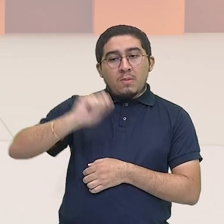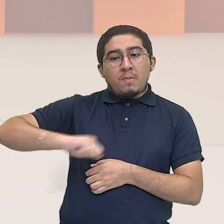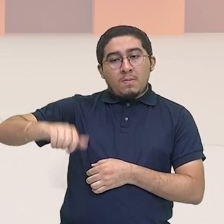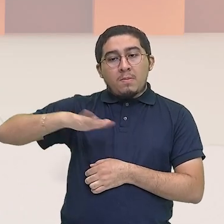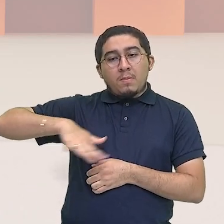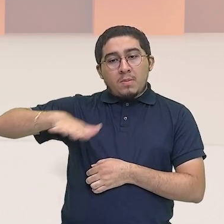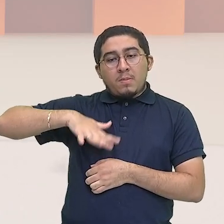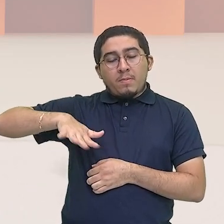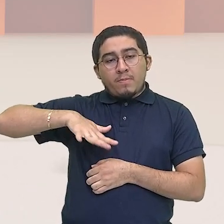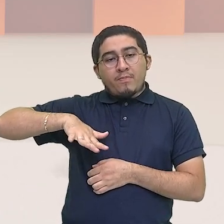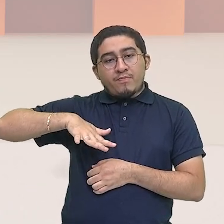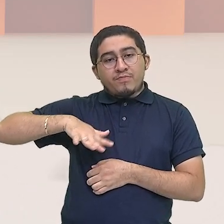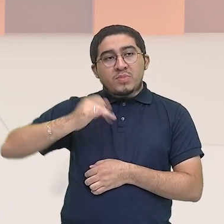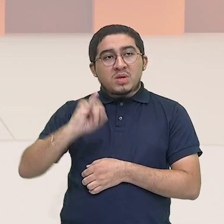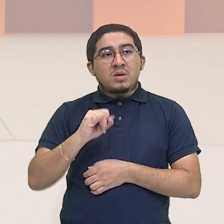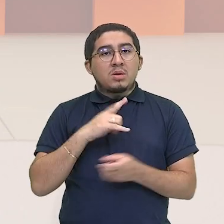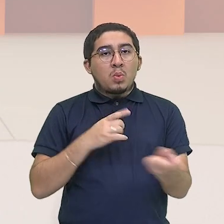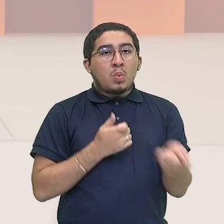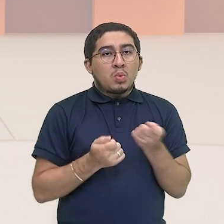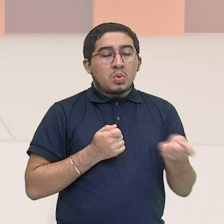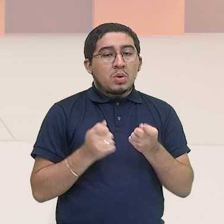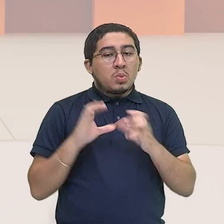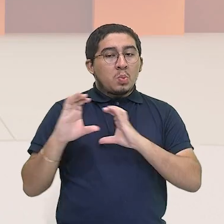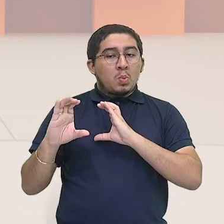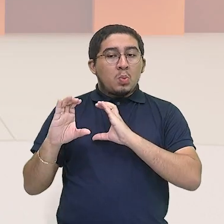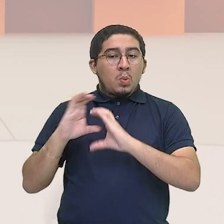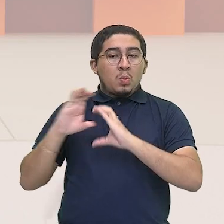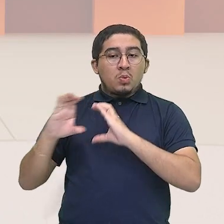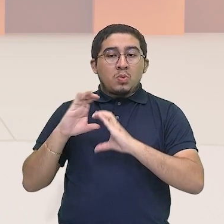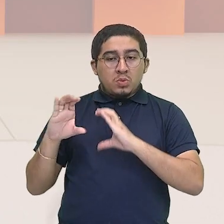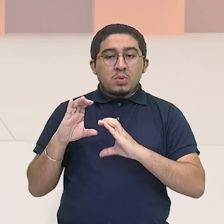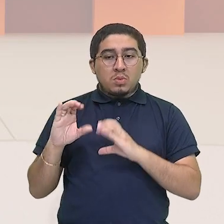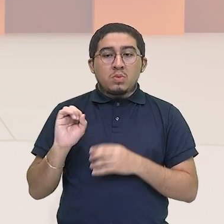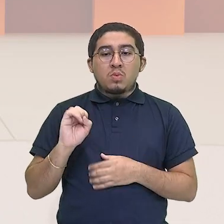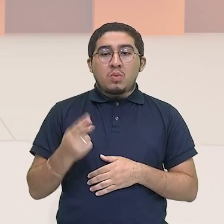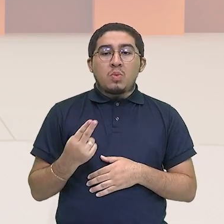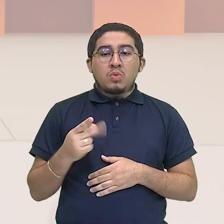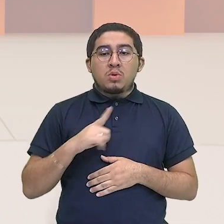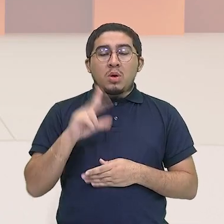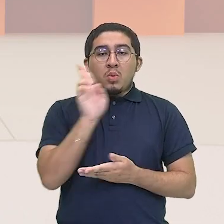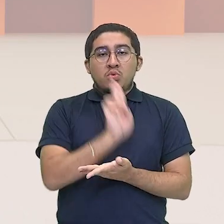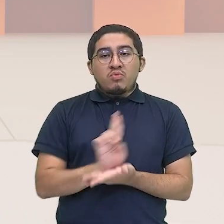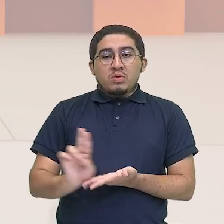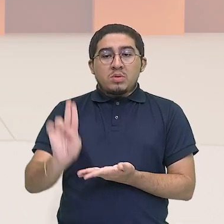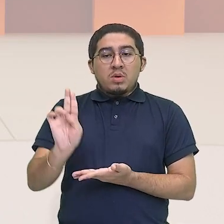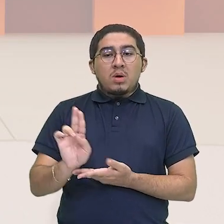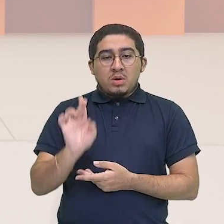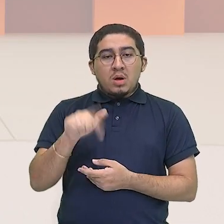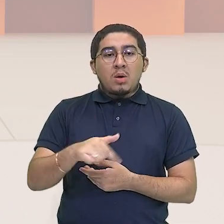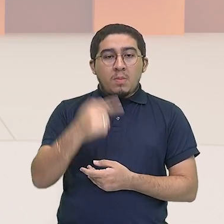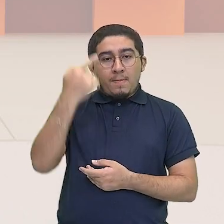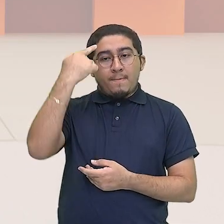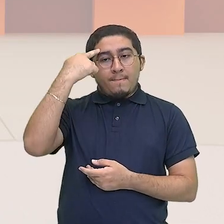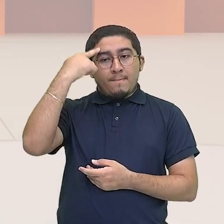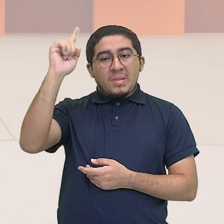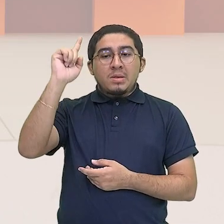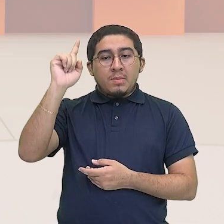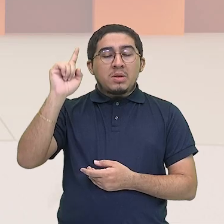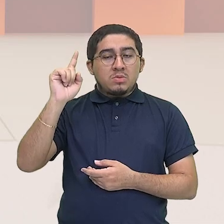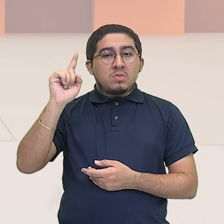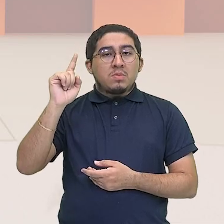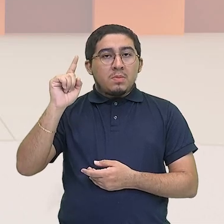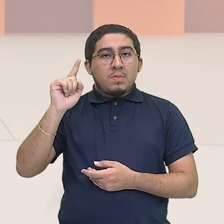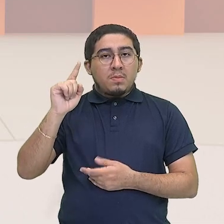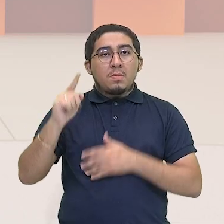ideias. Eles dominam aí os meios de comunicação, né, dominam as universidades, o pensamento, as ideias, e a